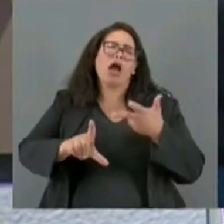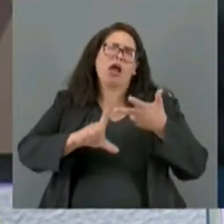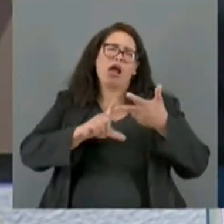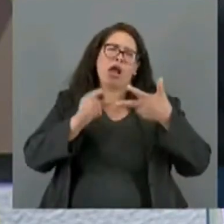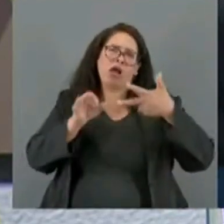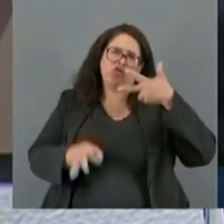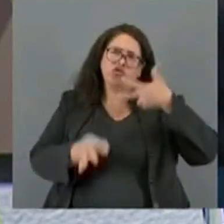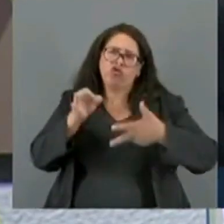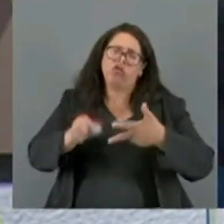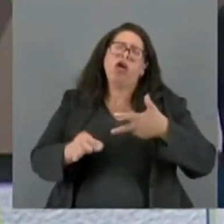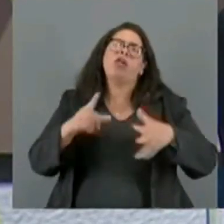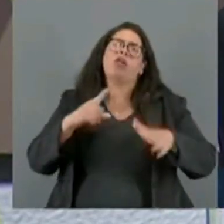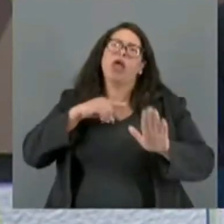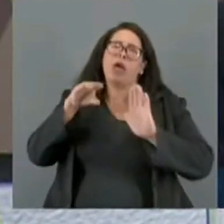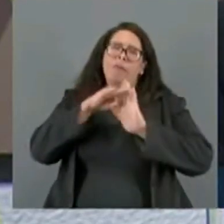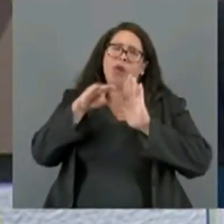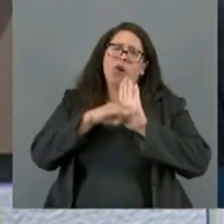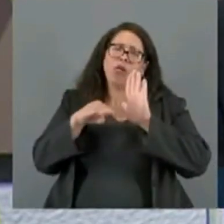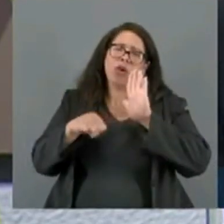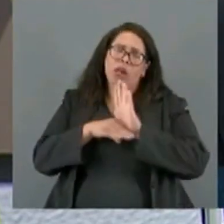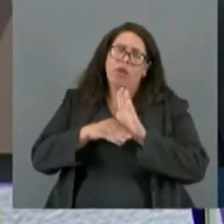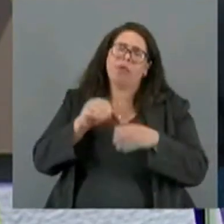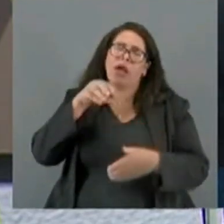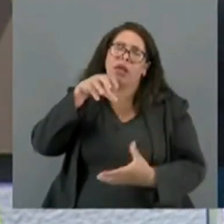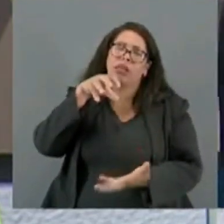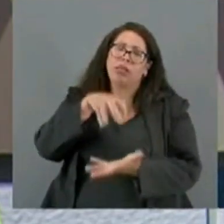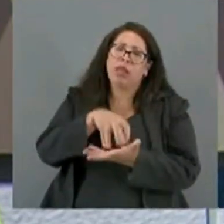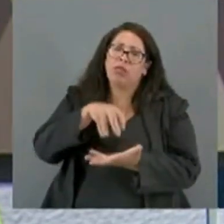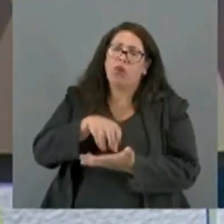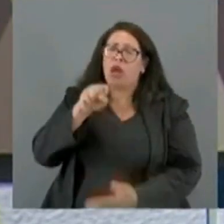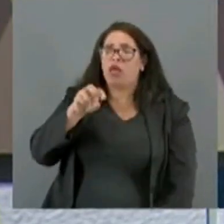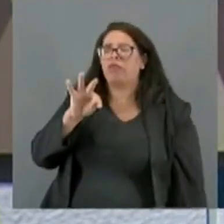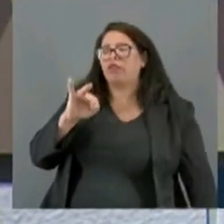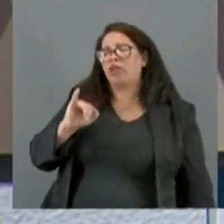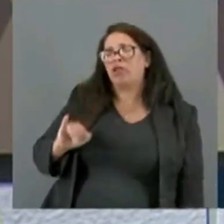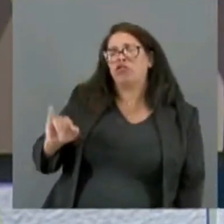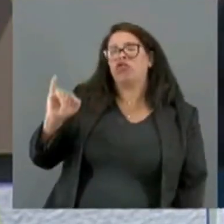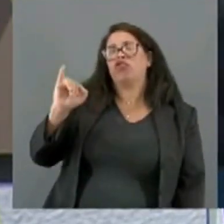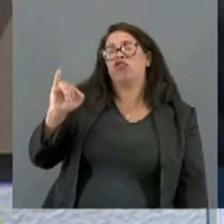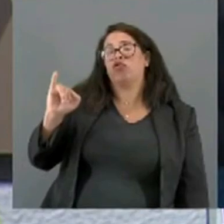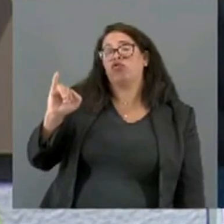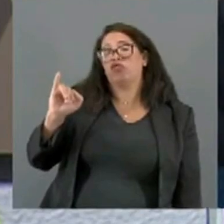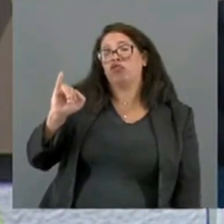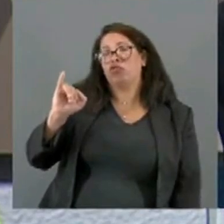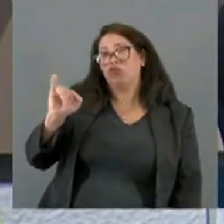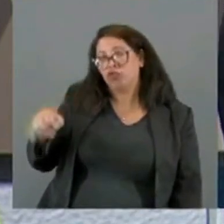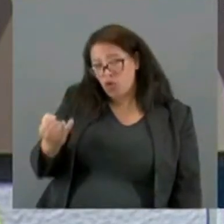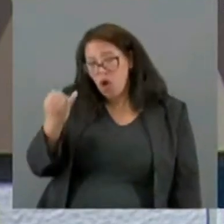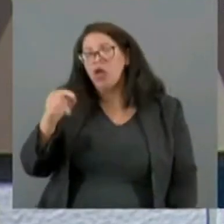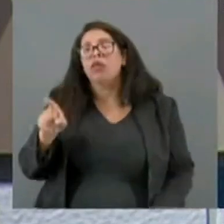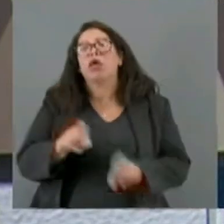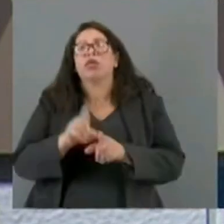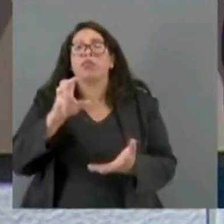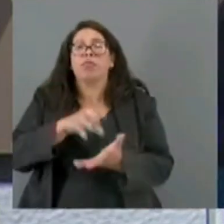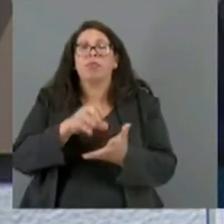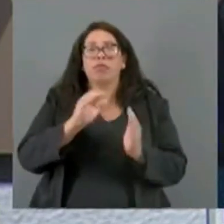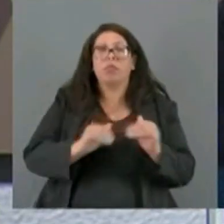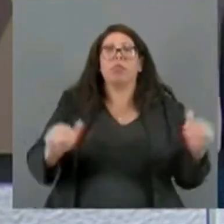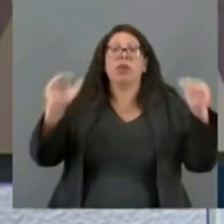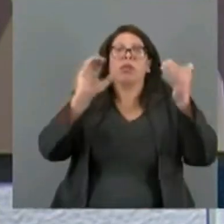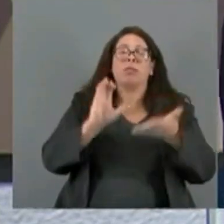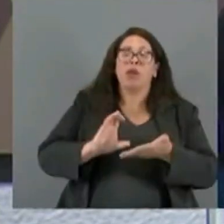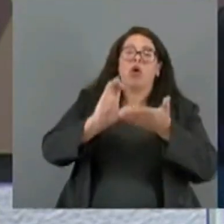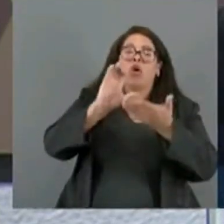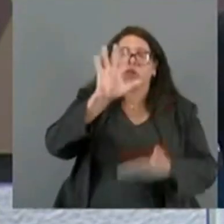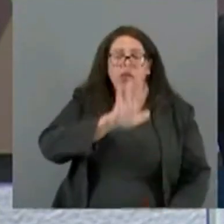ao combate ao feminicídio, tanto no STJ como em alguns tribunais do Brasil. E, sobretudo, no Conselho Nacional.